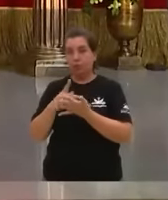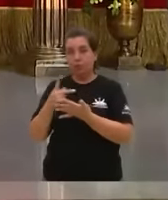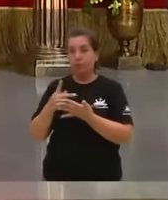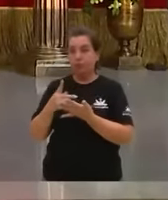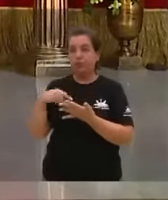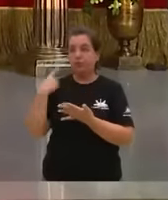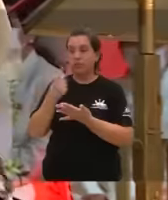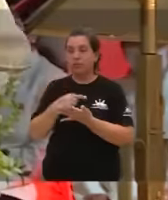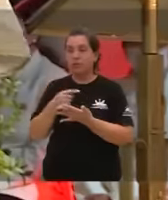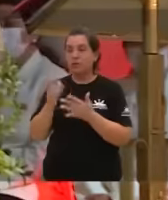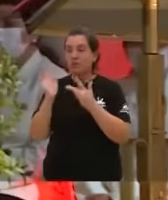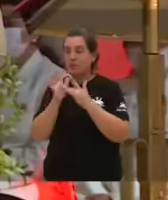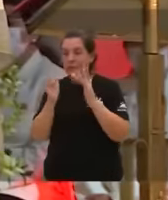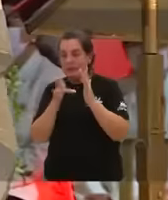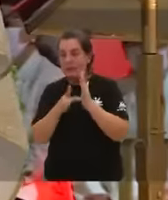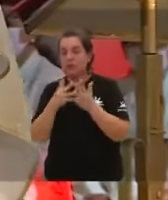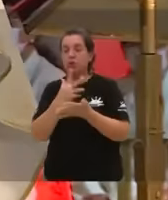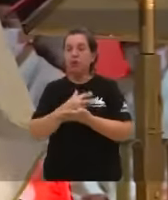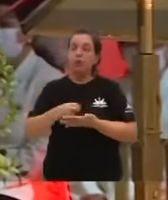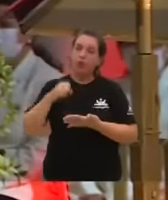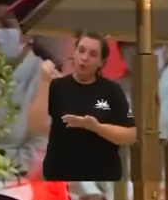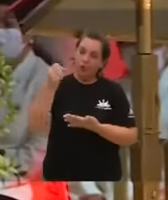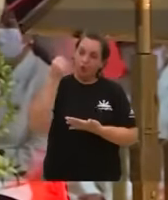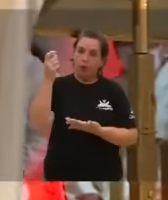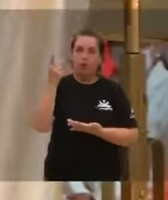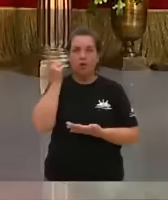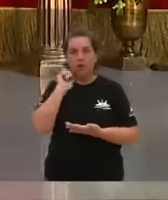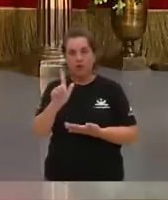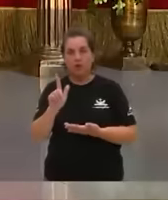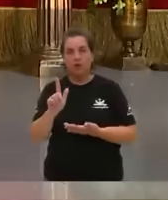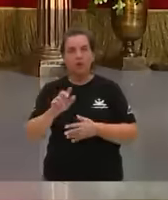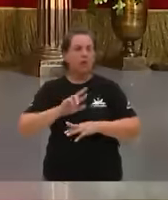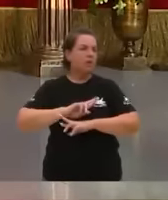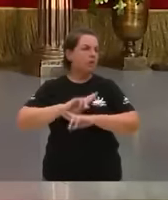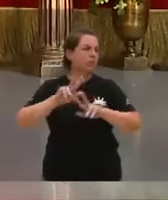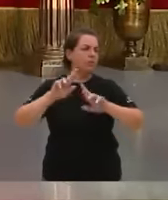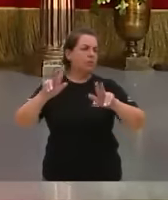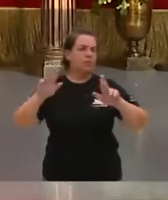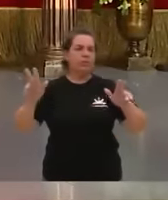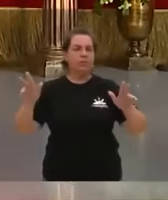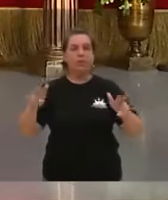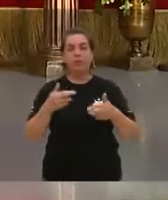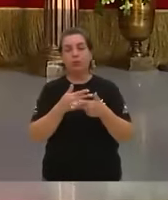sermos vencedores, há várias instâncias